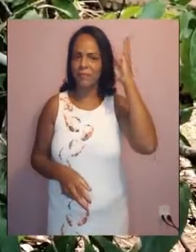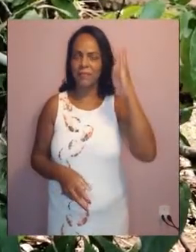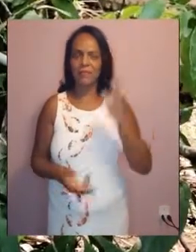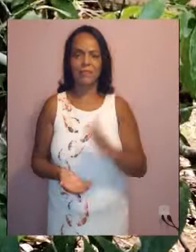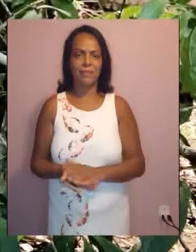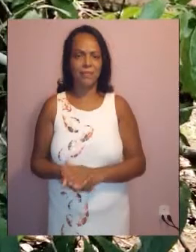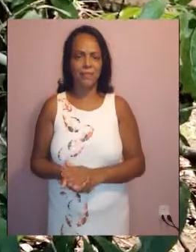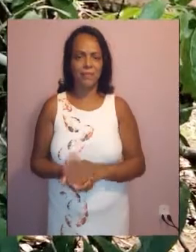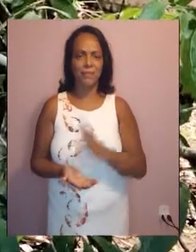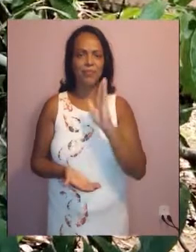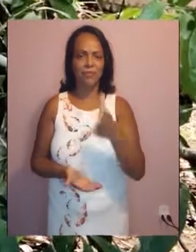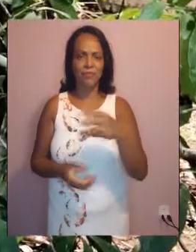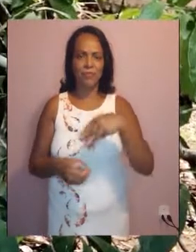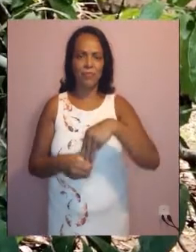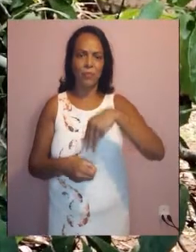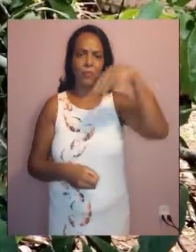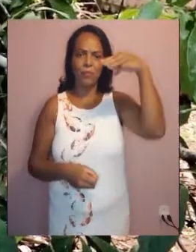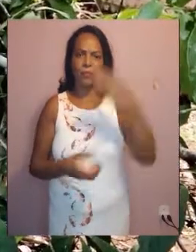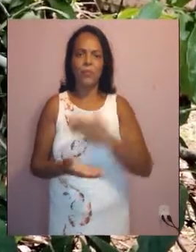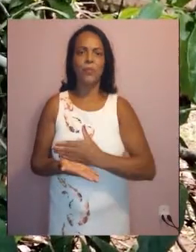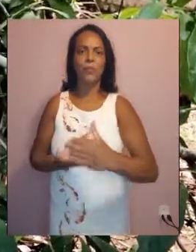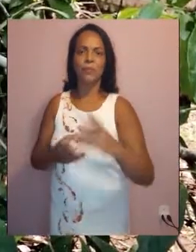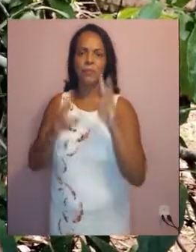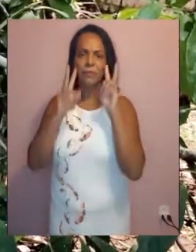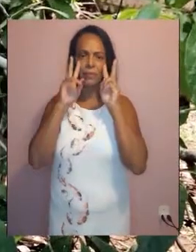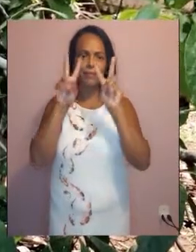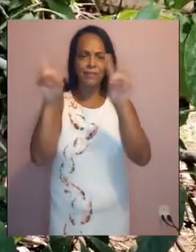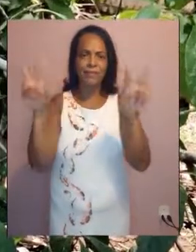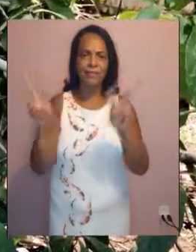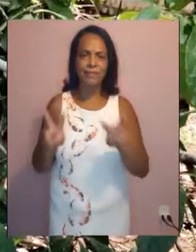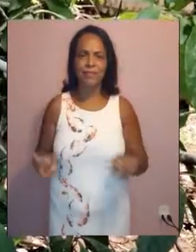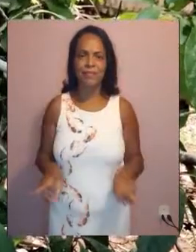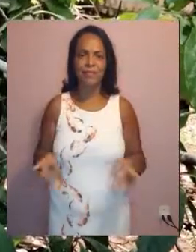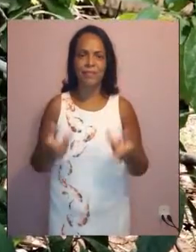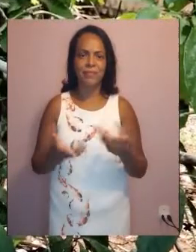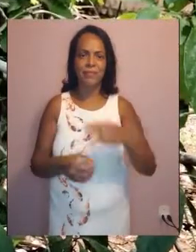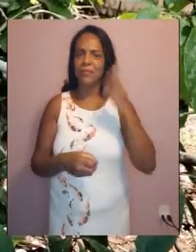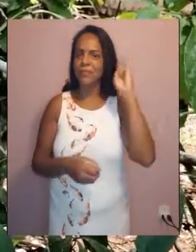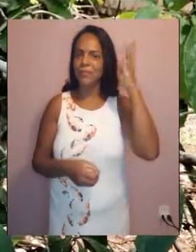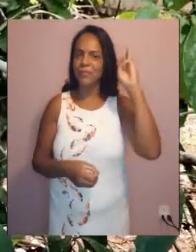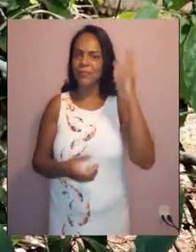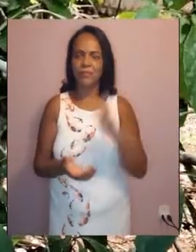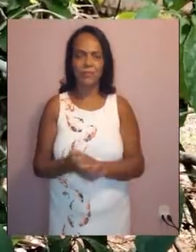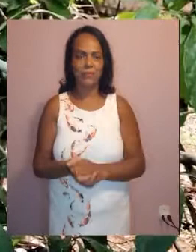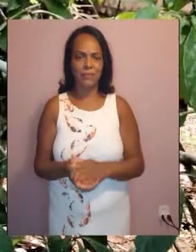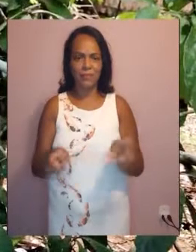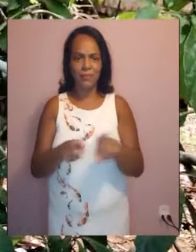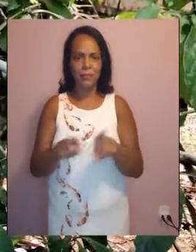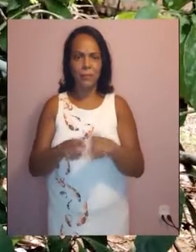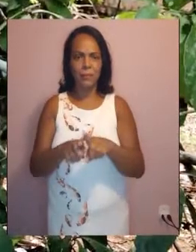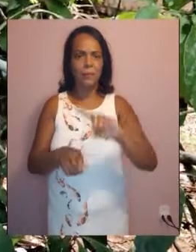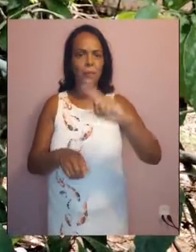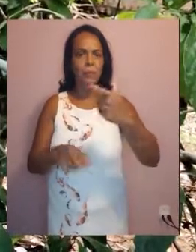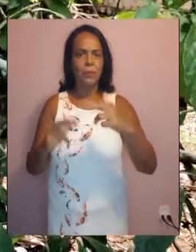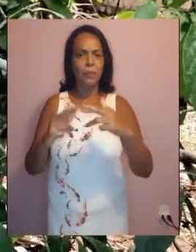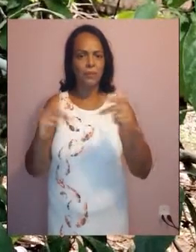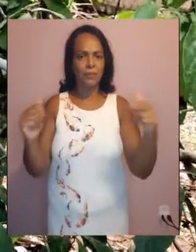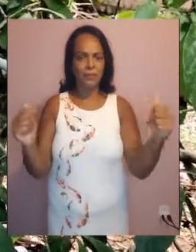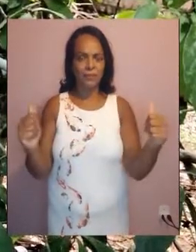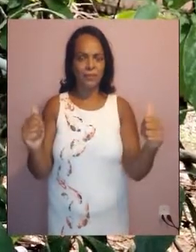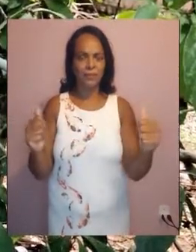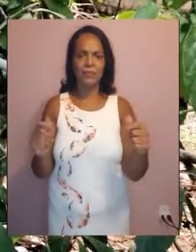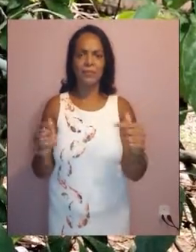vendo. O fato é que foi mostrado outras coisas para ele também. Mas finalmente